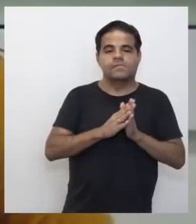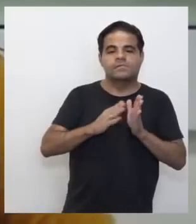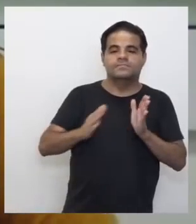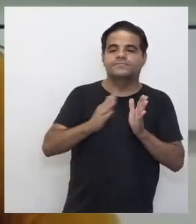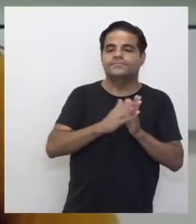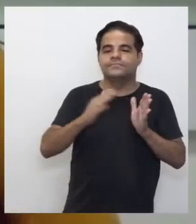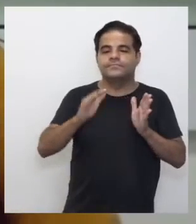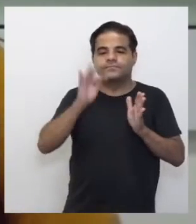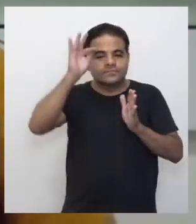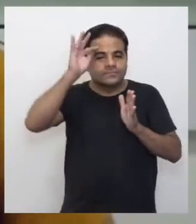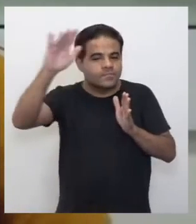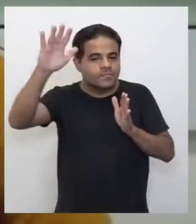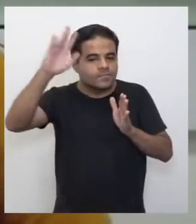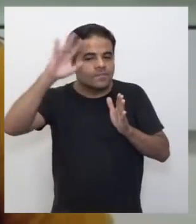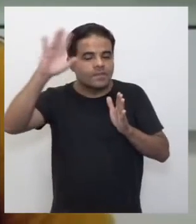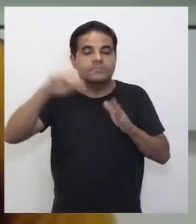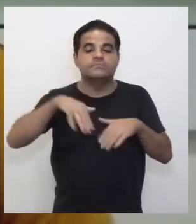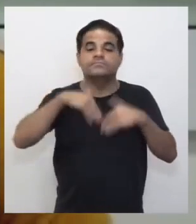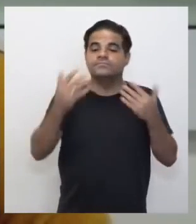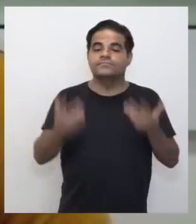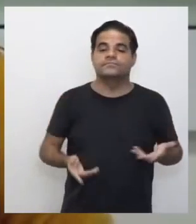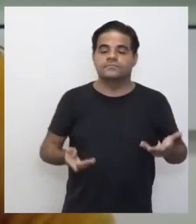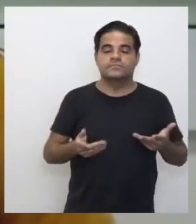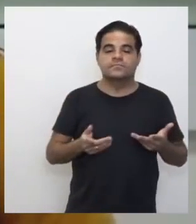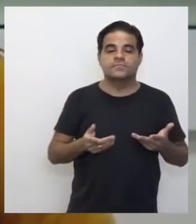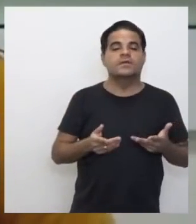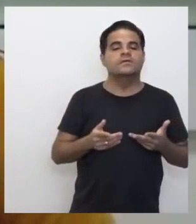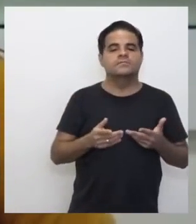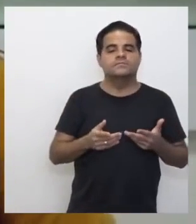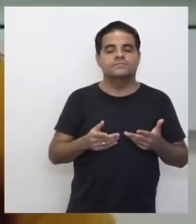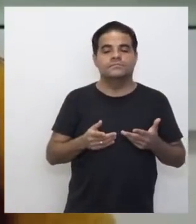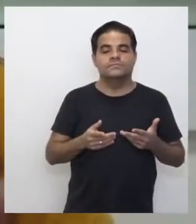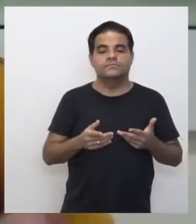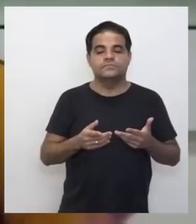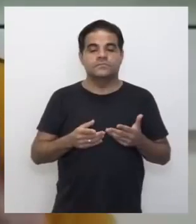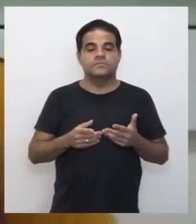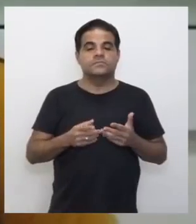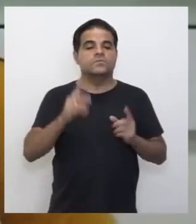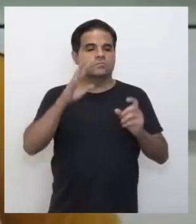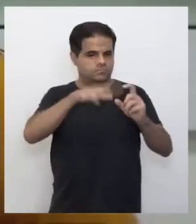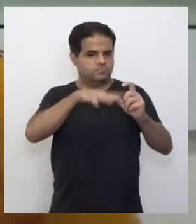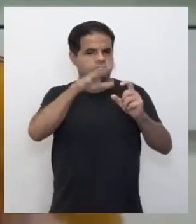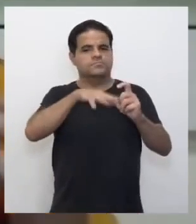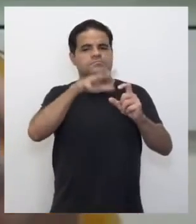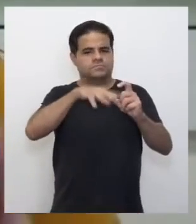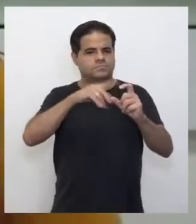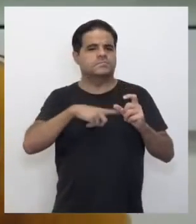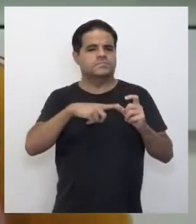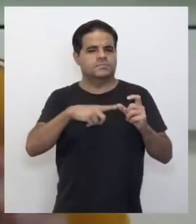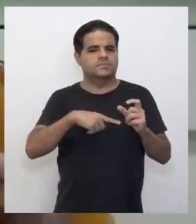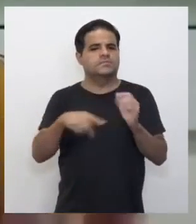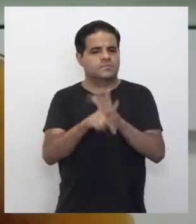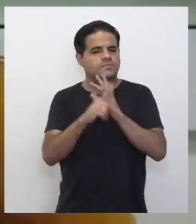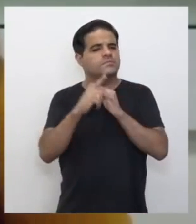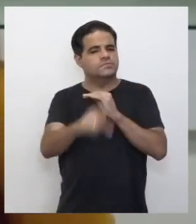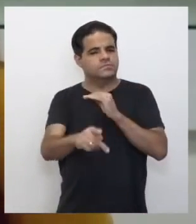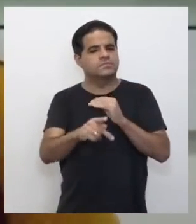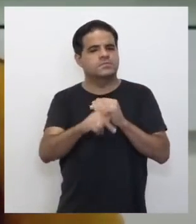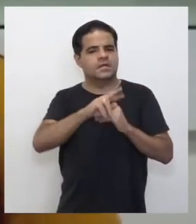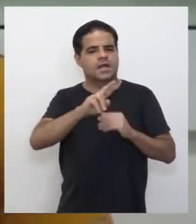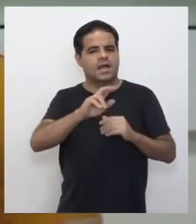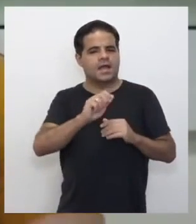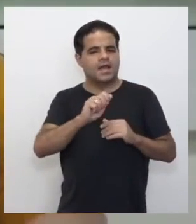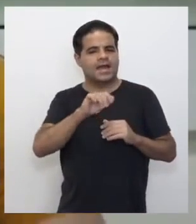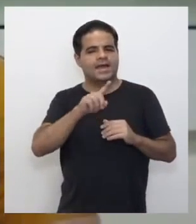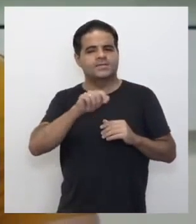filosofia, né? Mas, puxa vida, os mitos tem a sua própria racionalidade,